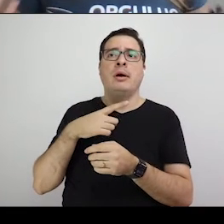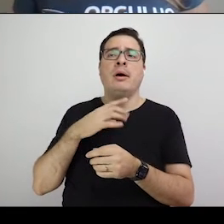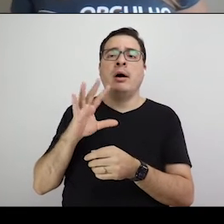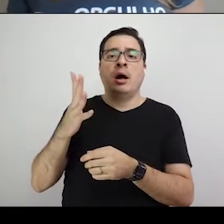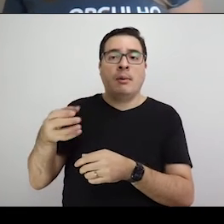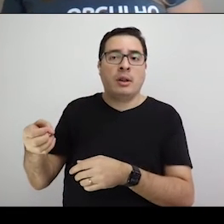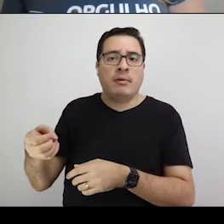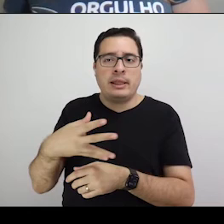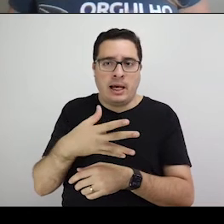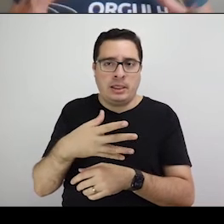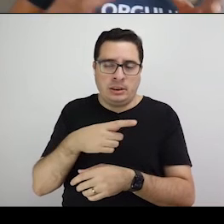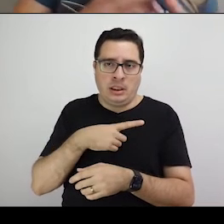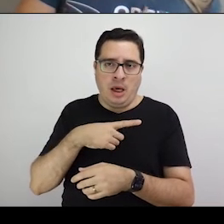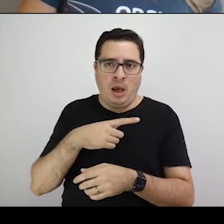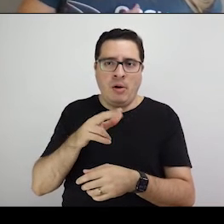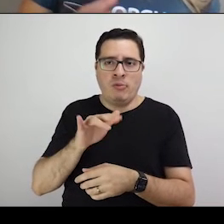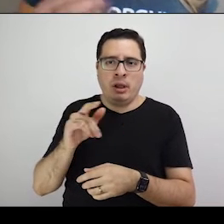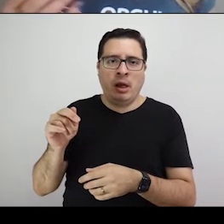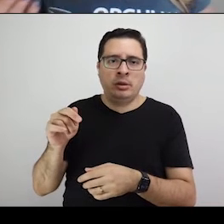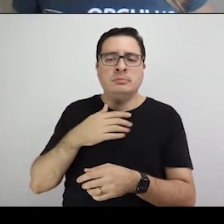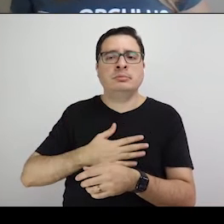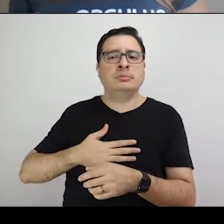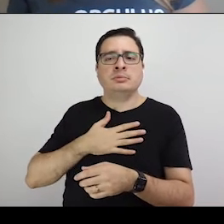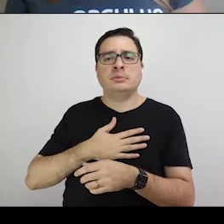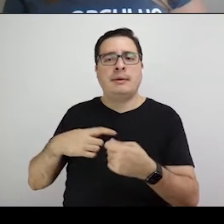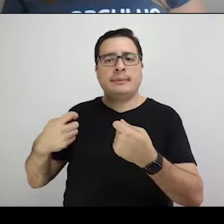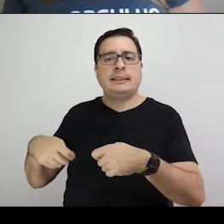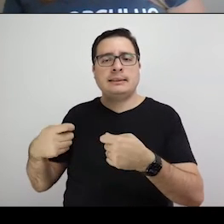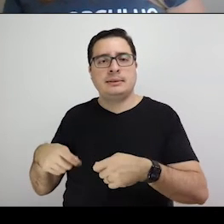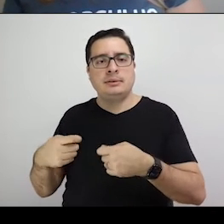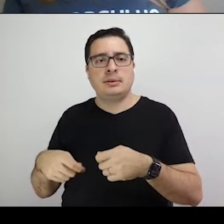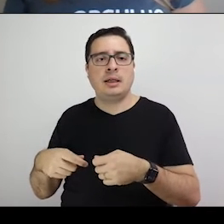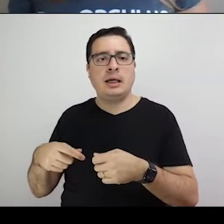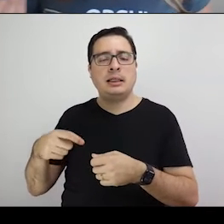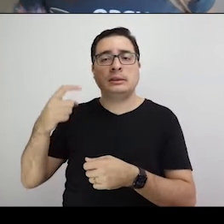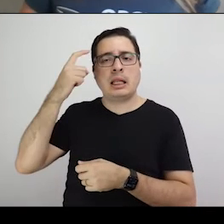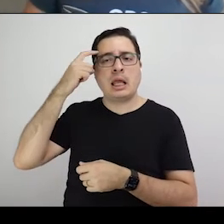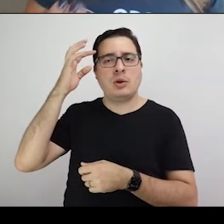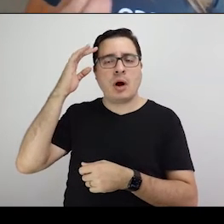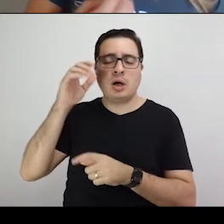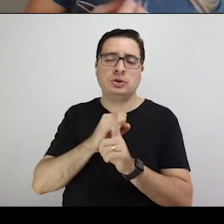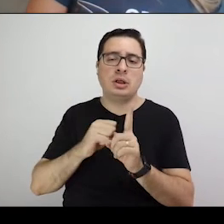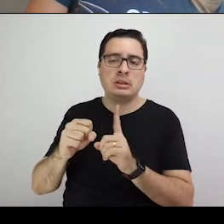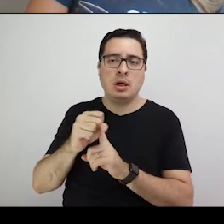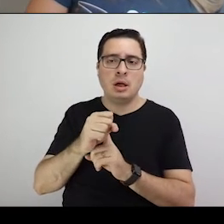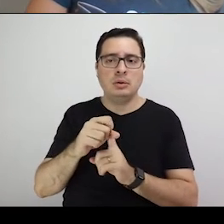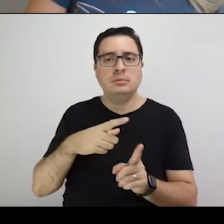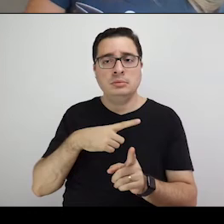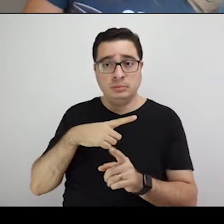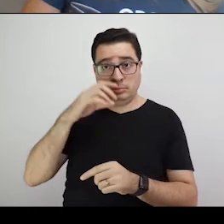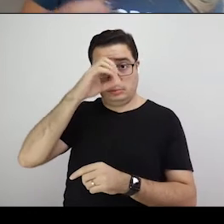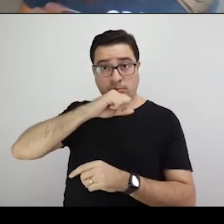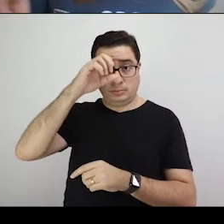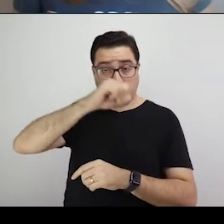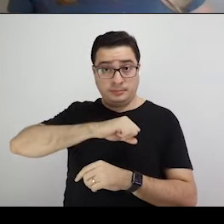Uma funcionalidade. Satisfazer as necessidades intelectuais, sociais e de